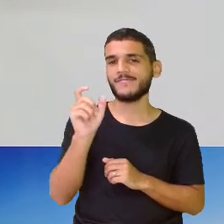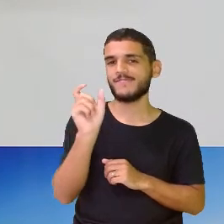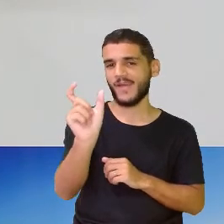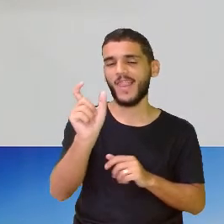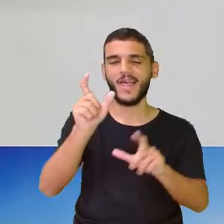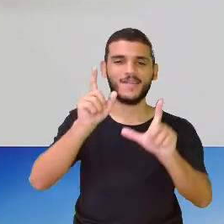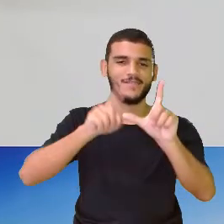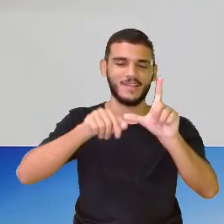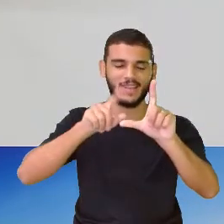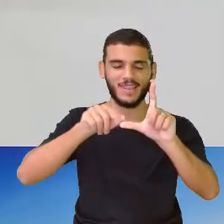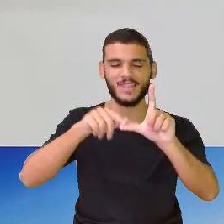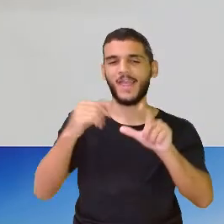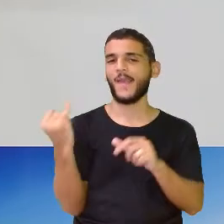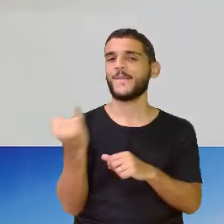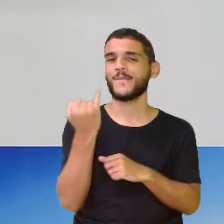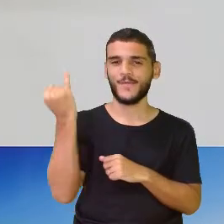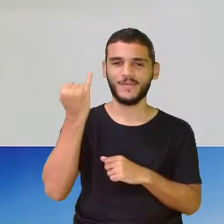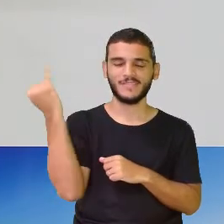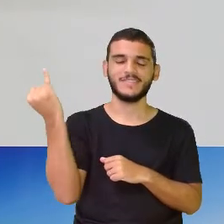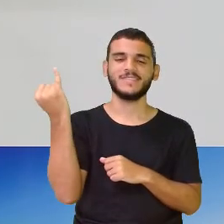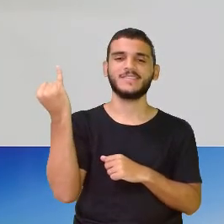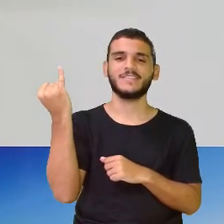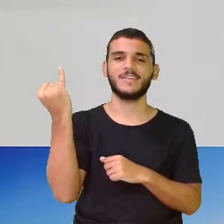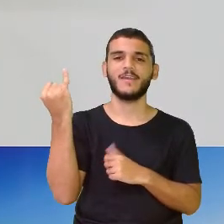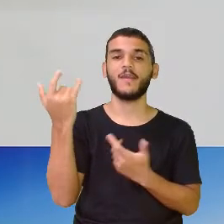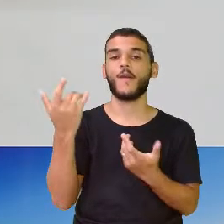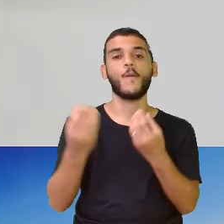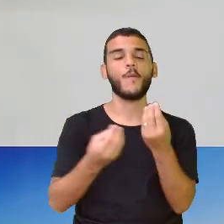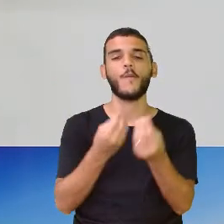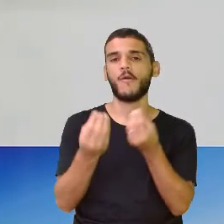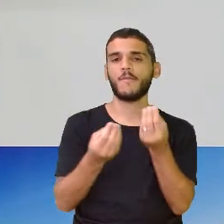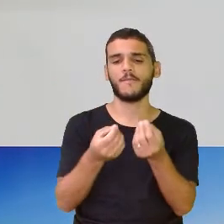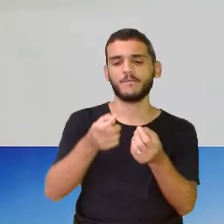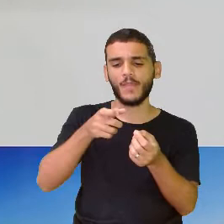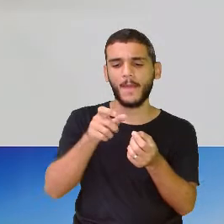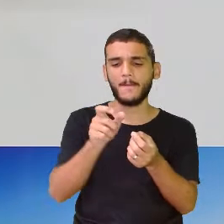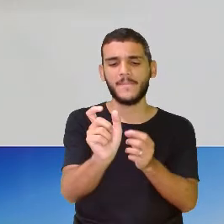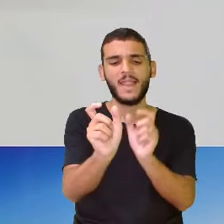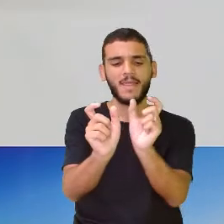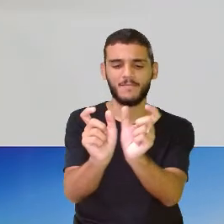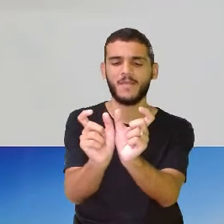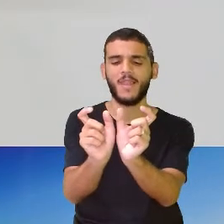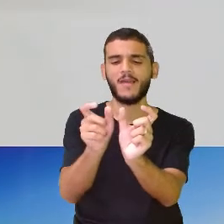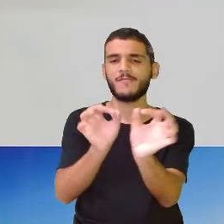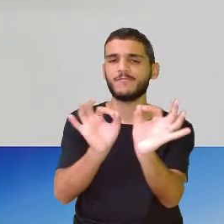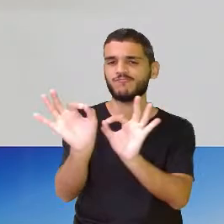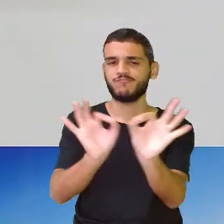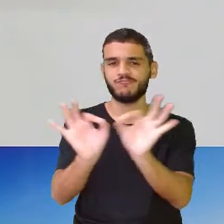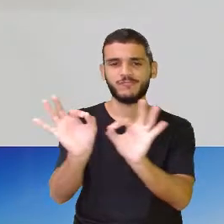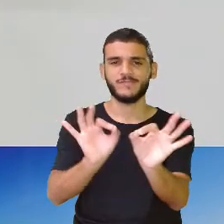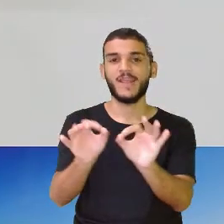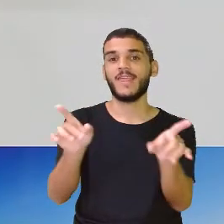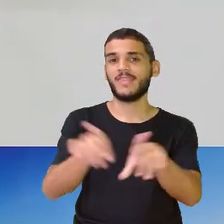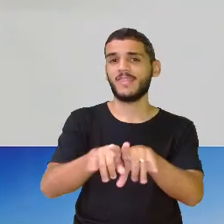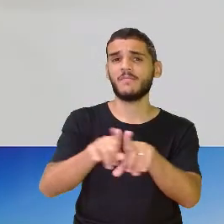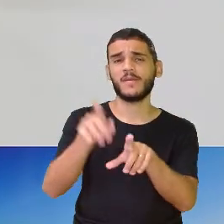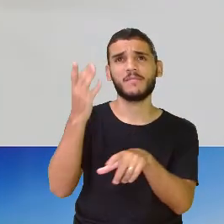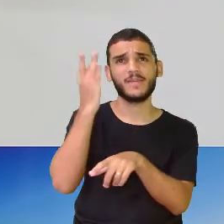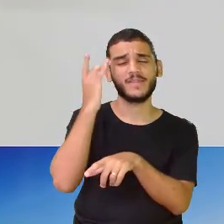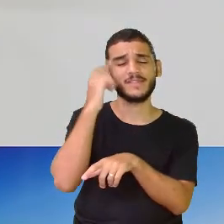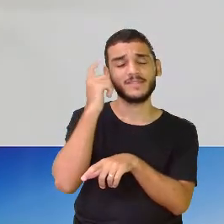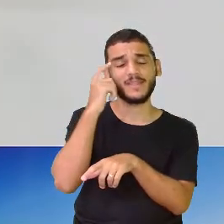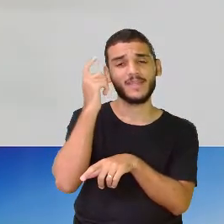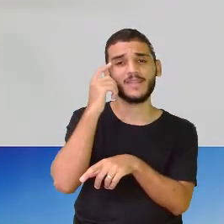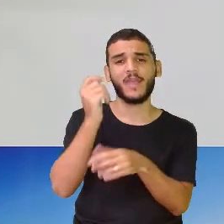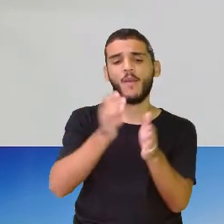essas letras, elas são importantíssimas para formarem palavras e também para a gente entender a sequência